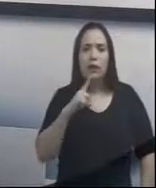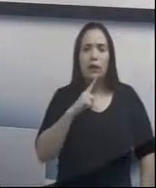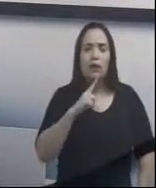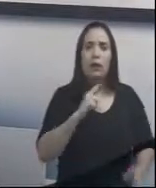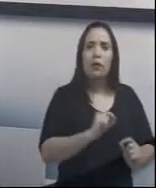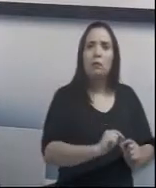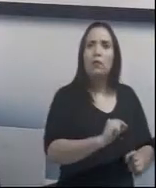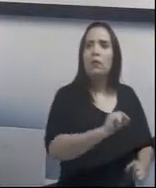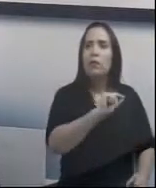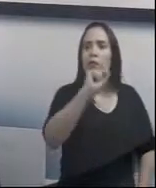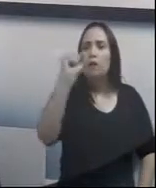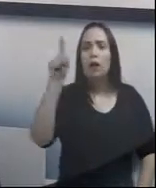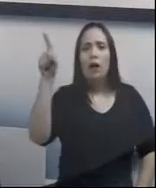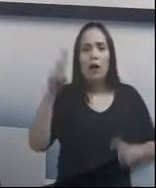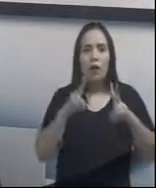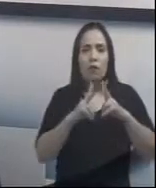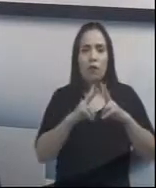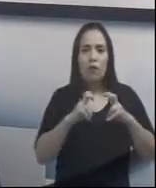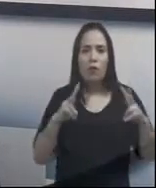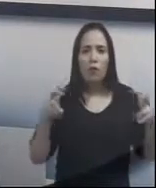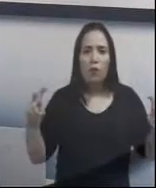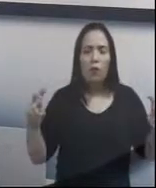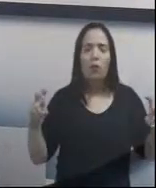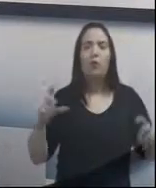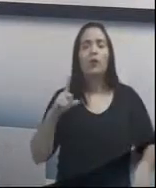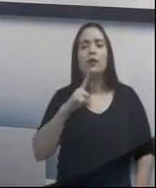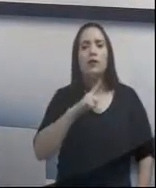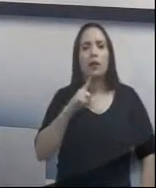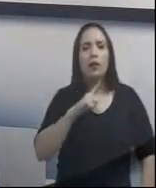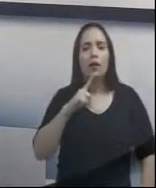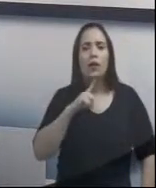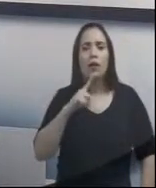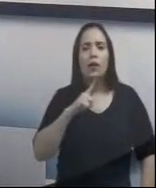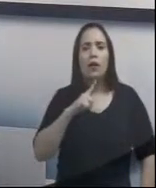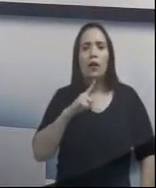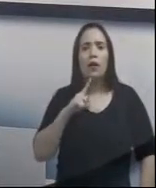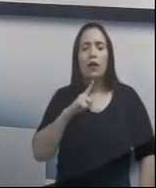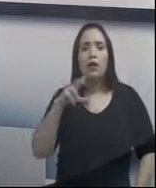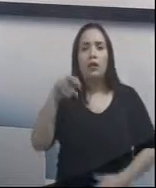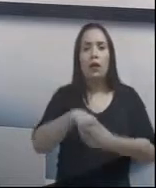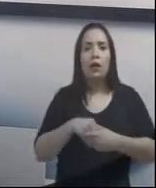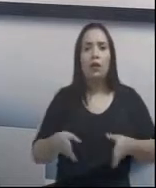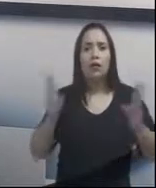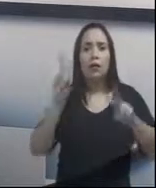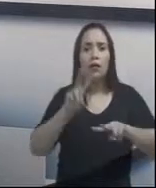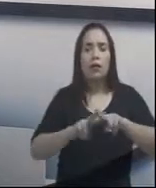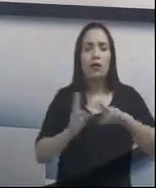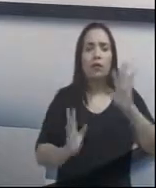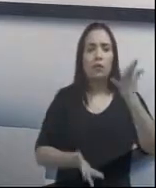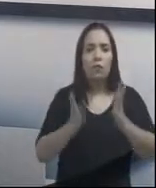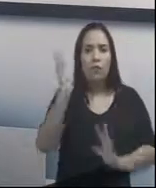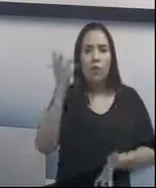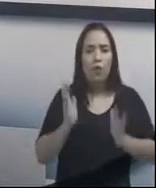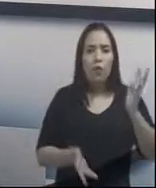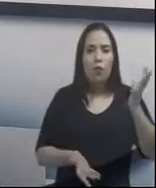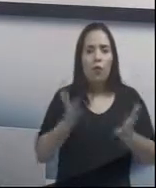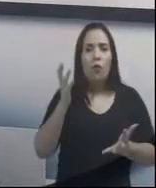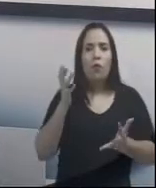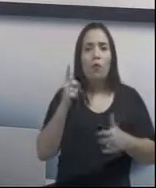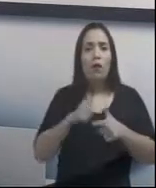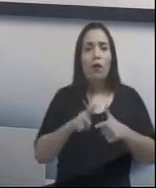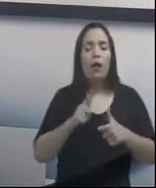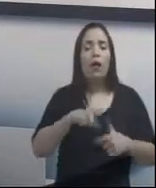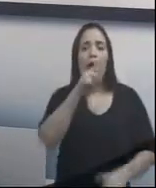nação. Florianópolis deram uma chulipa lá no preso, tocaram fogo na cidade anteontem. Na cidade toda. No